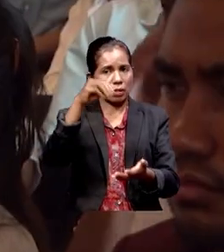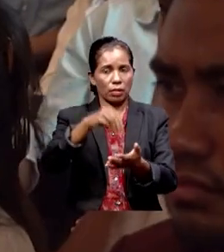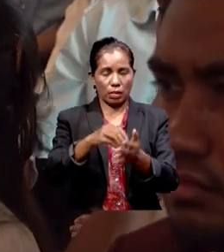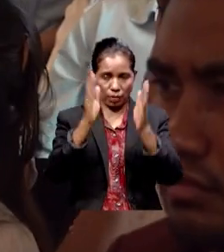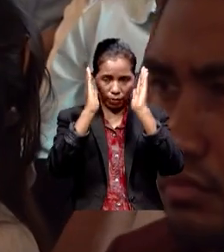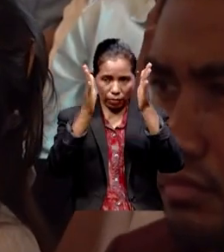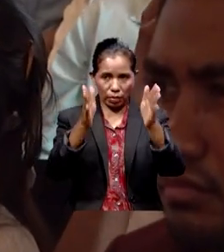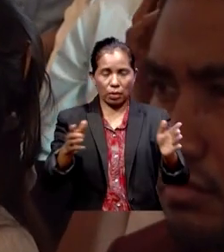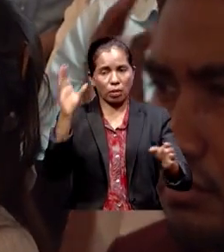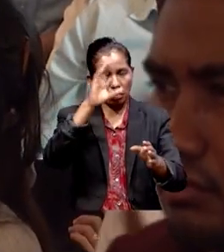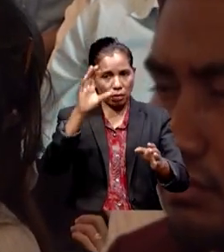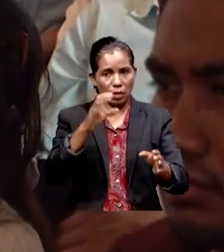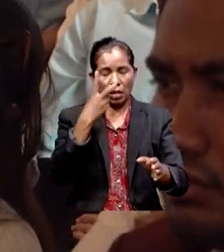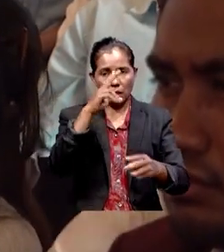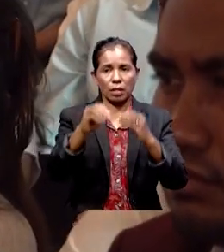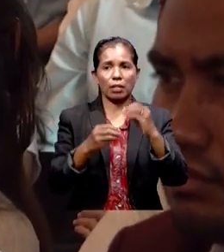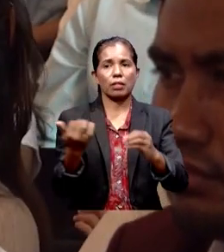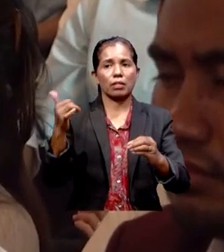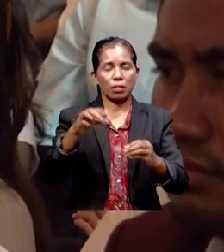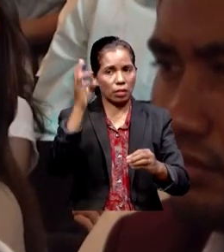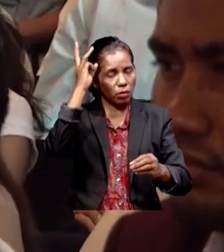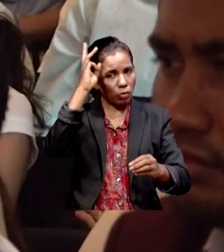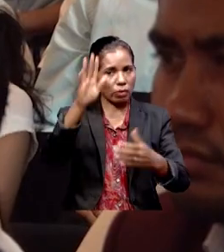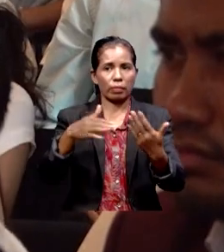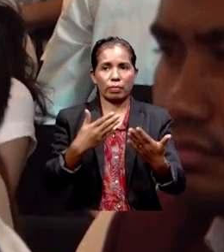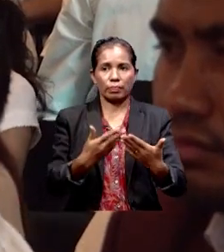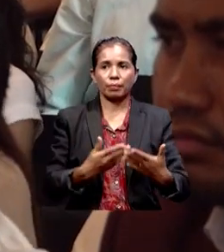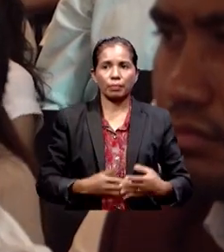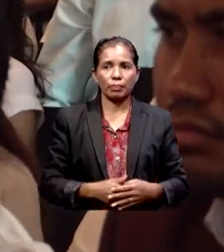consideração no busca solução, Bacira, e a preocupação. Romaldo Neves, GMN.